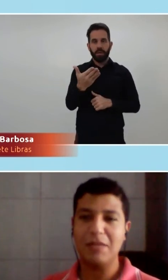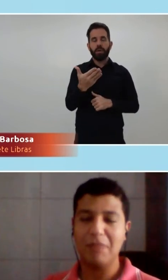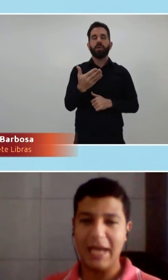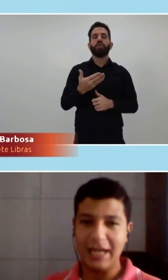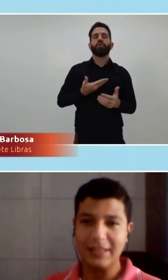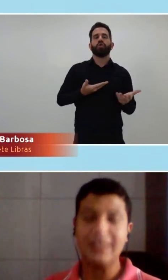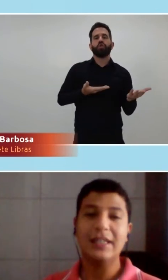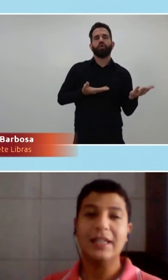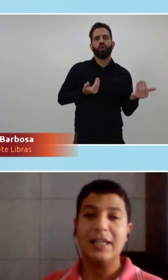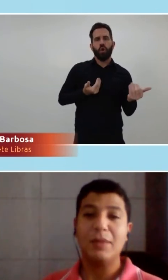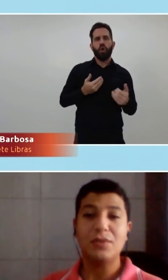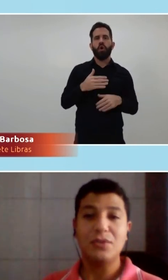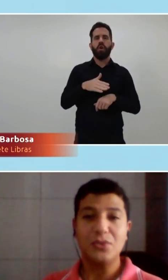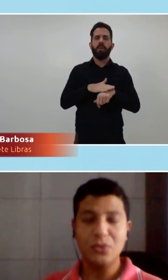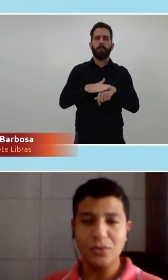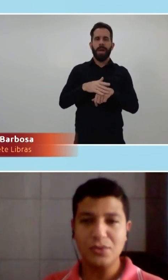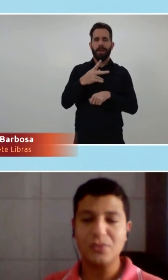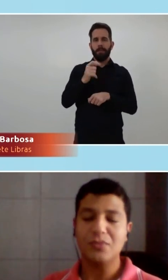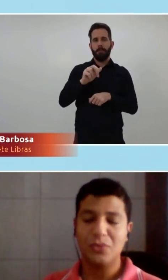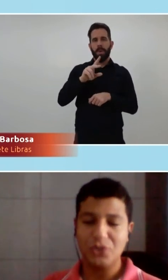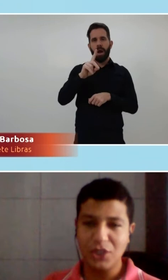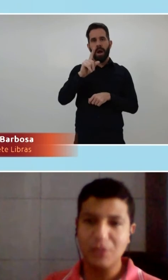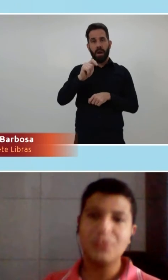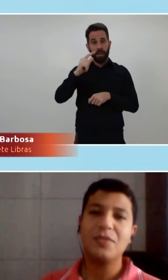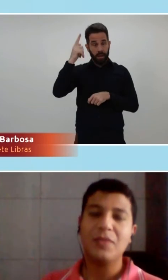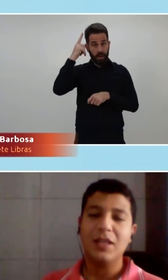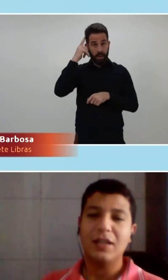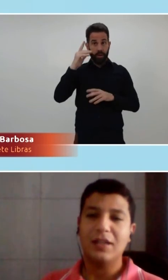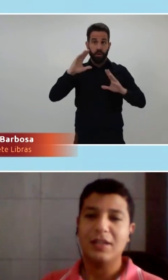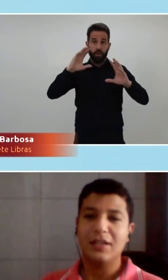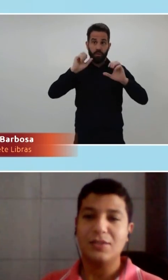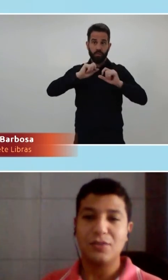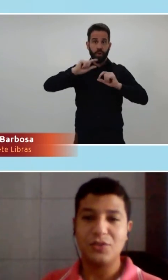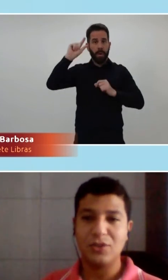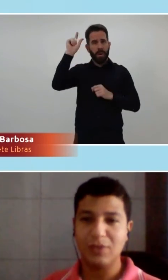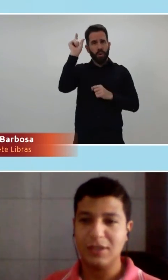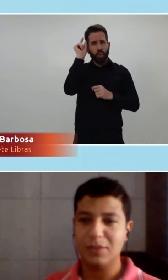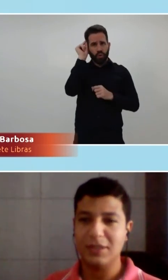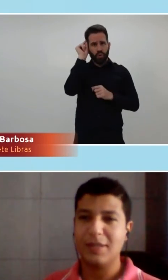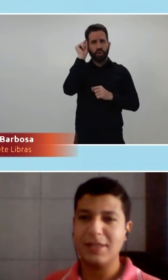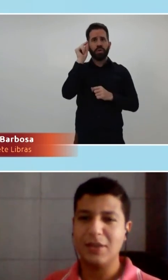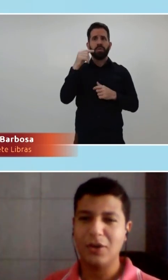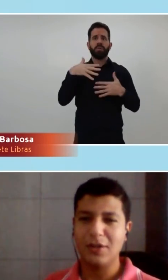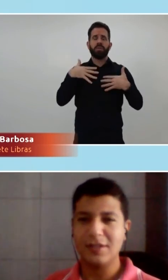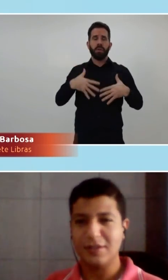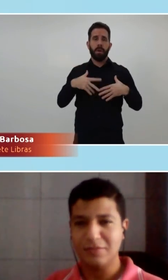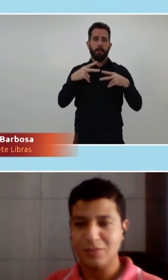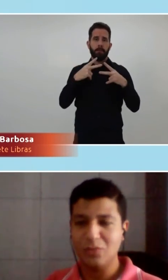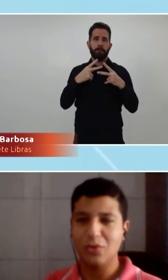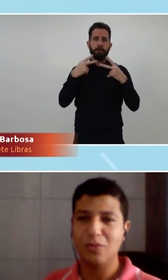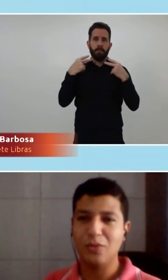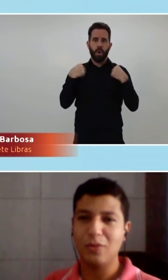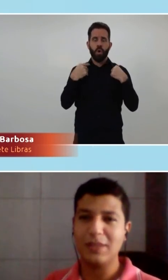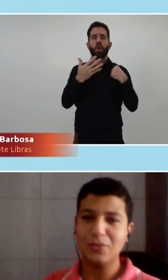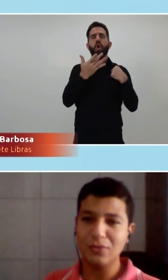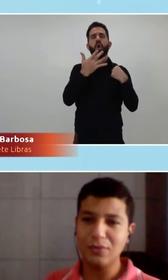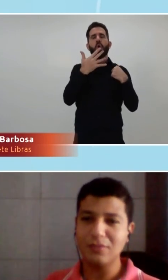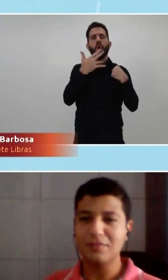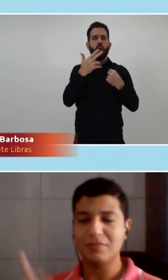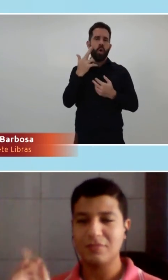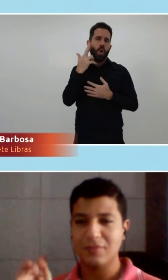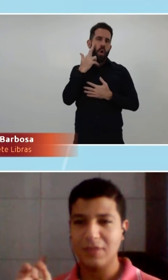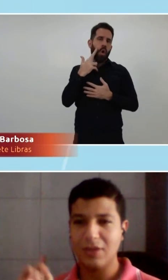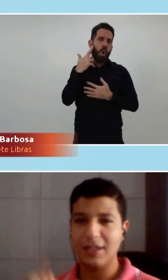pele parda, cabelos escuros, curtinhos. Estou vestindo aqui uma camisa rosa, em um tom um pouco mais